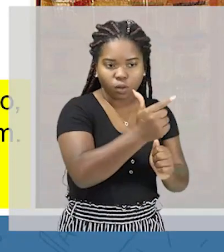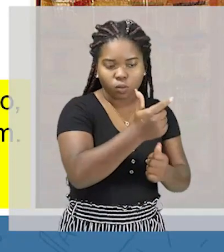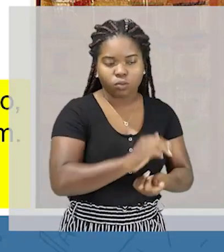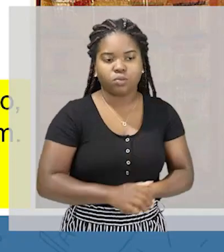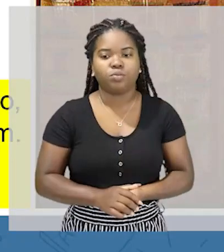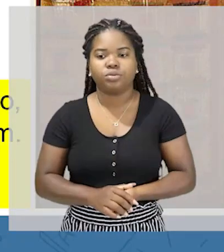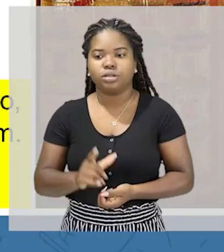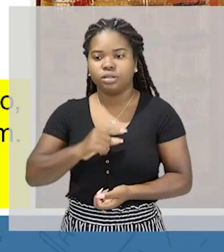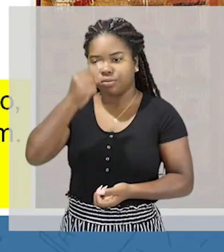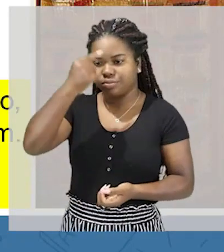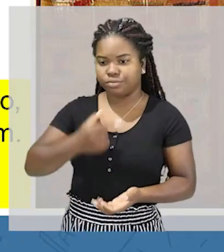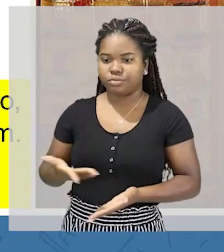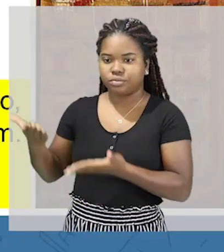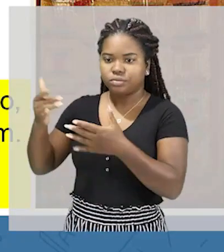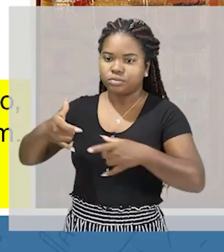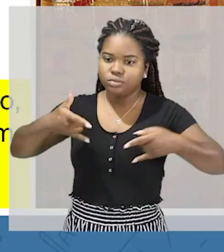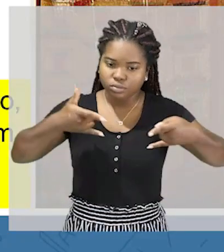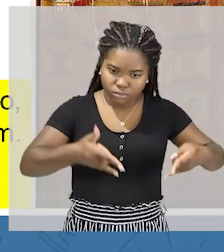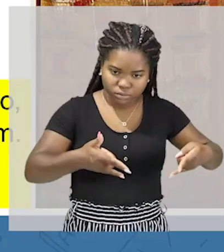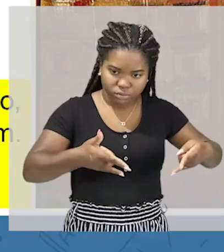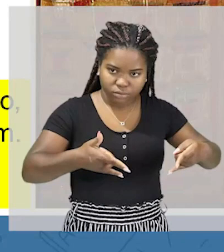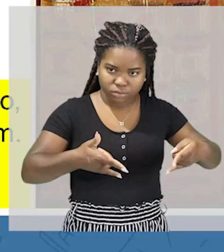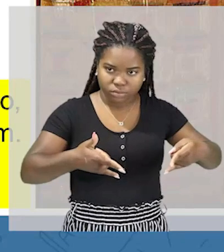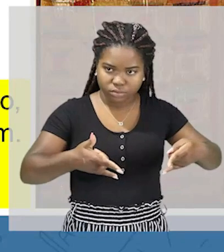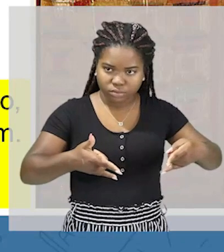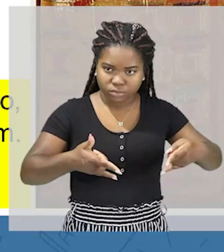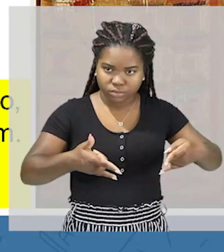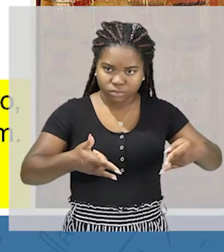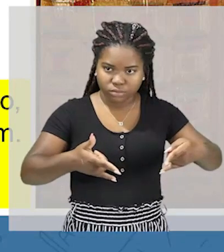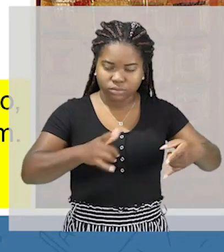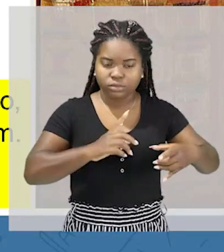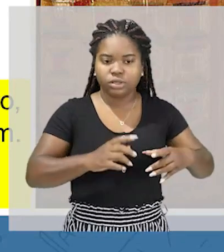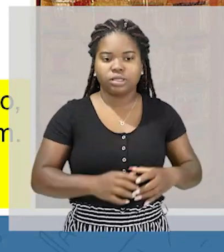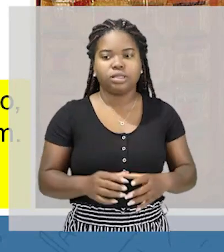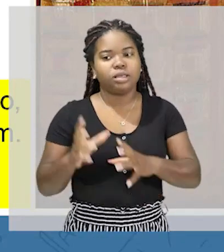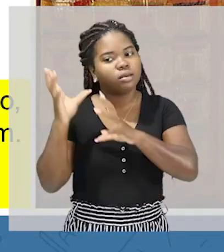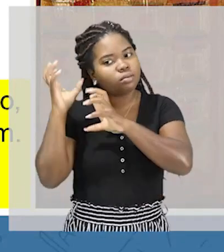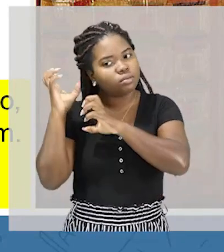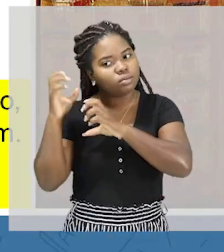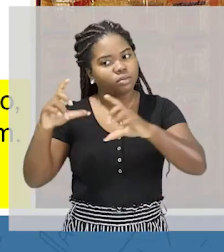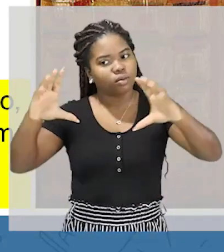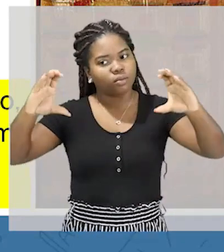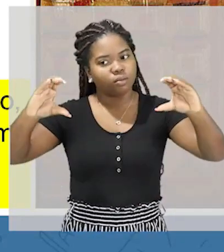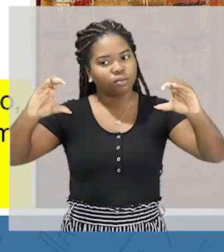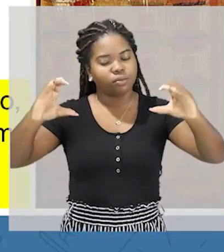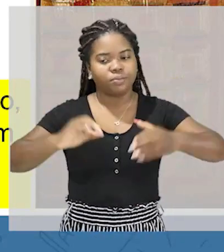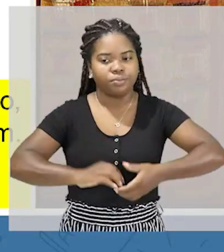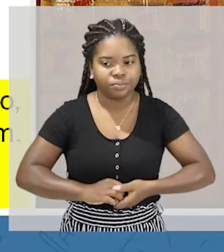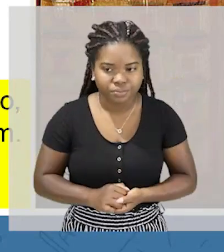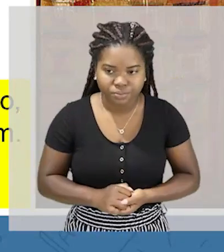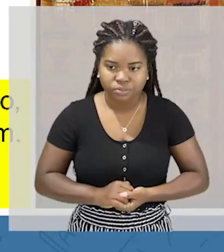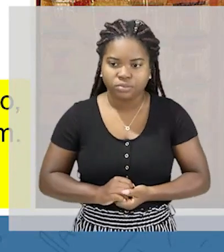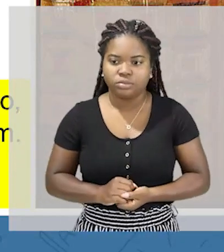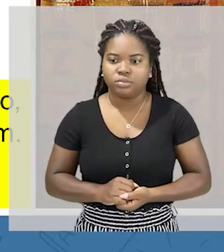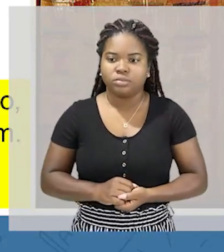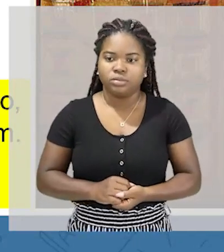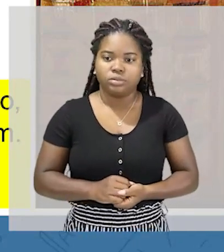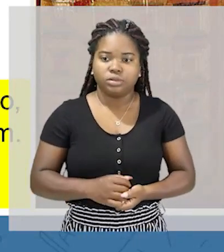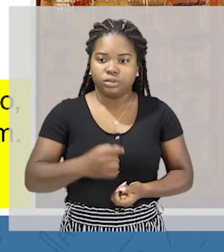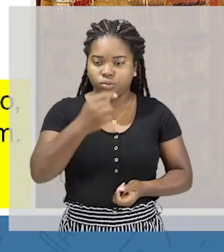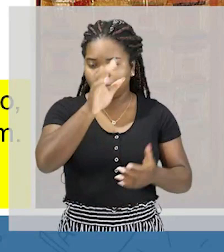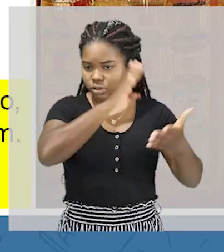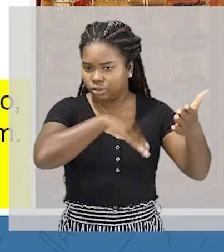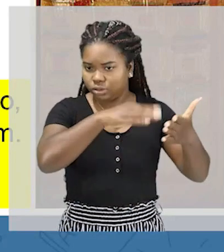do Rauschenberg, óleo lápis em travesseiro, colcha e folha e suporte de madeira. Bom, esse quadro aqui parece um